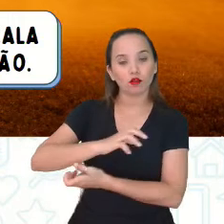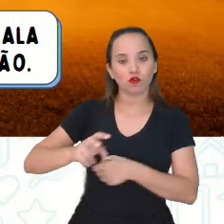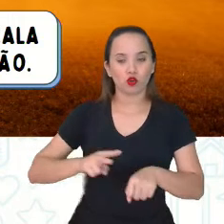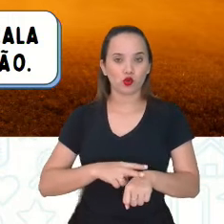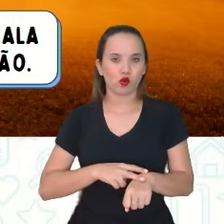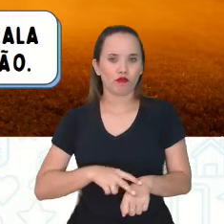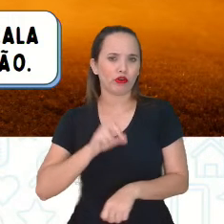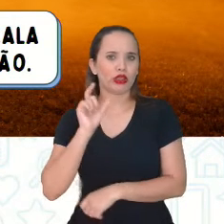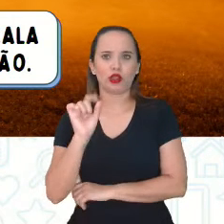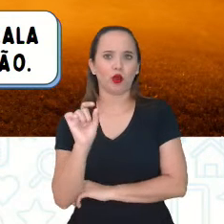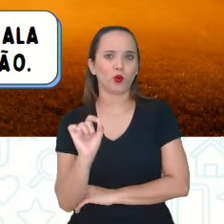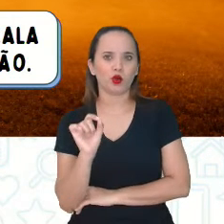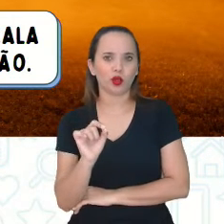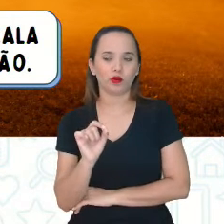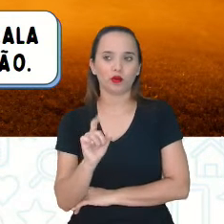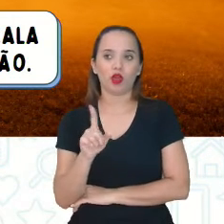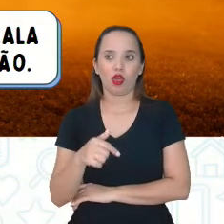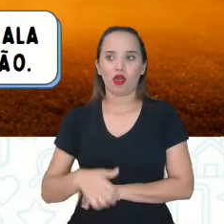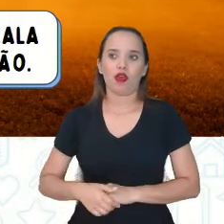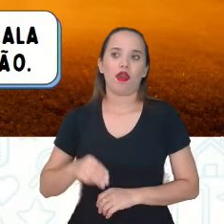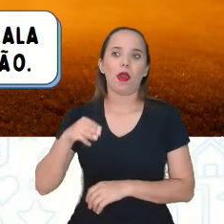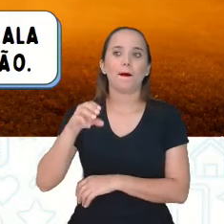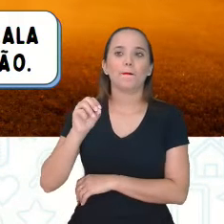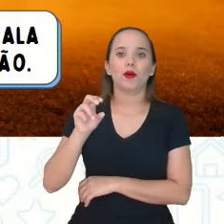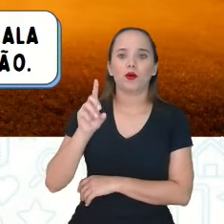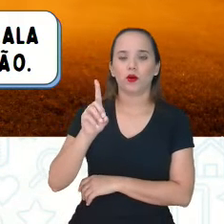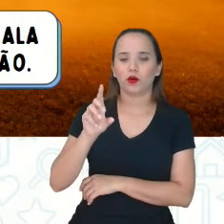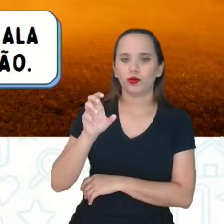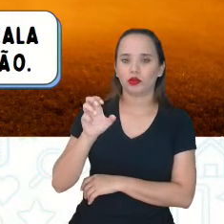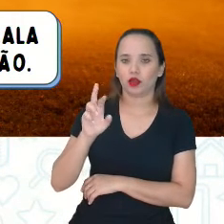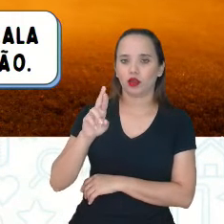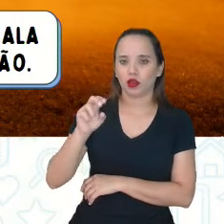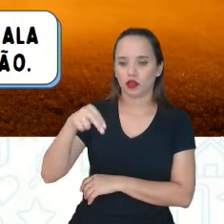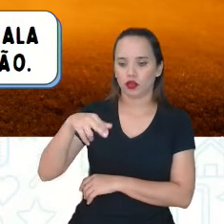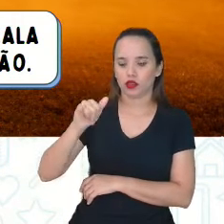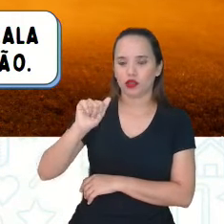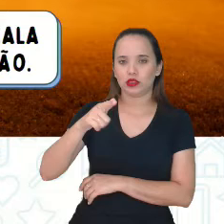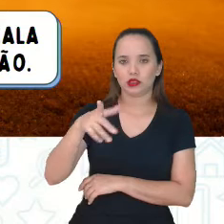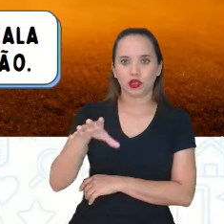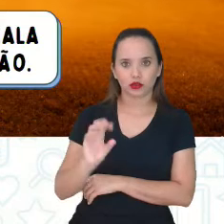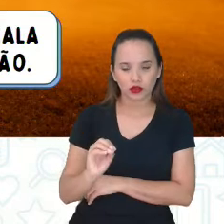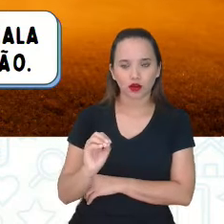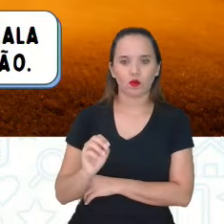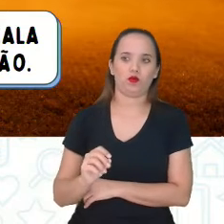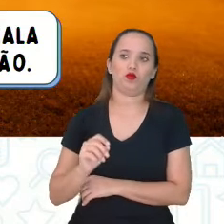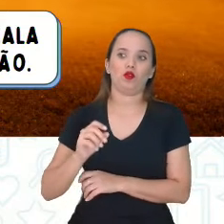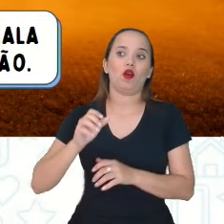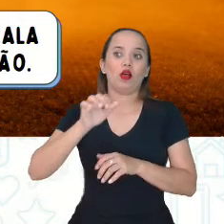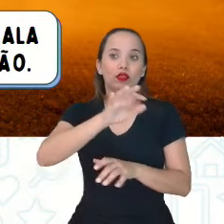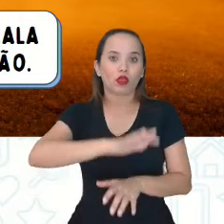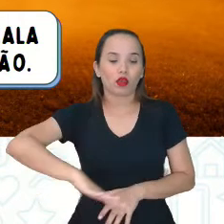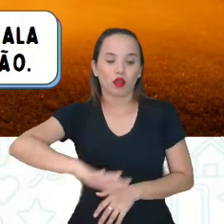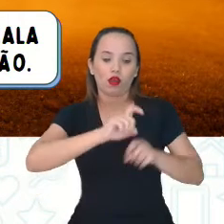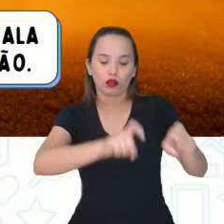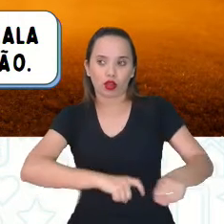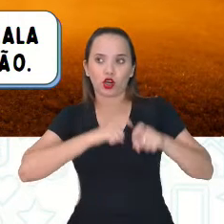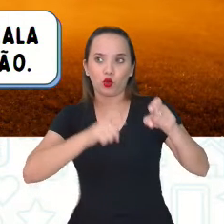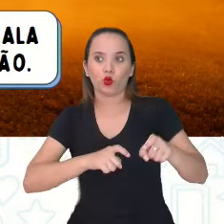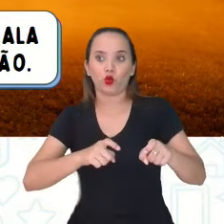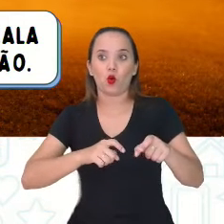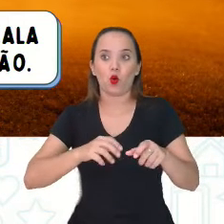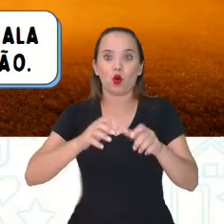quê? Né? Na modernização da agricultura em escala global, olha aí, por meio